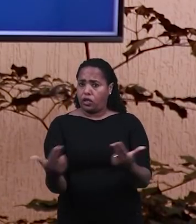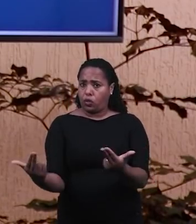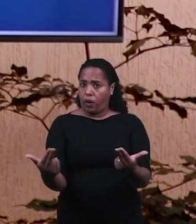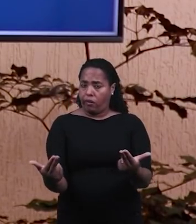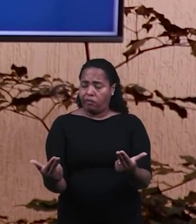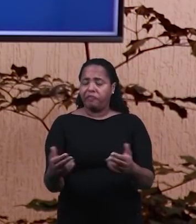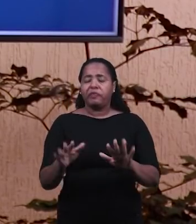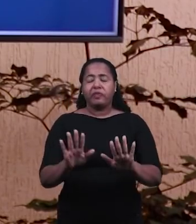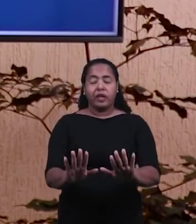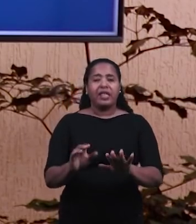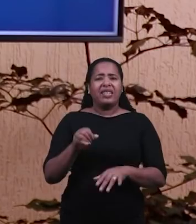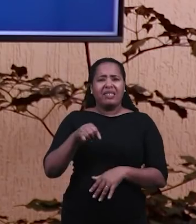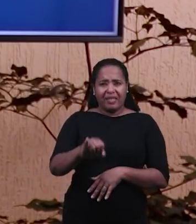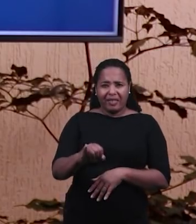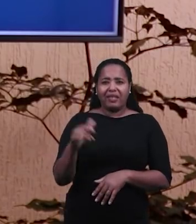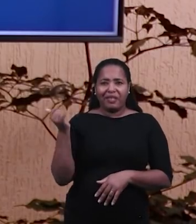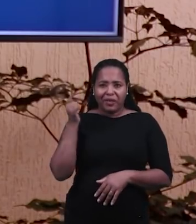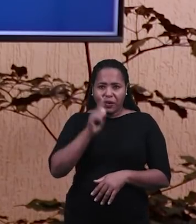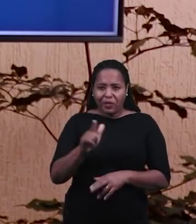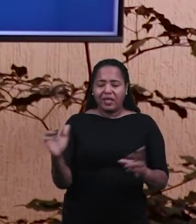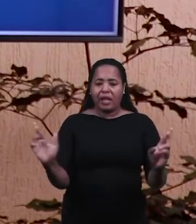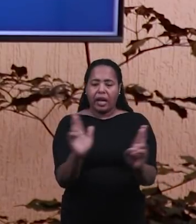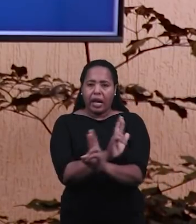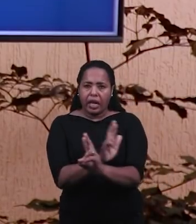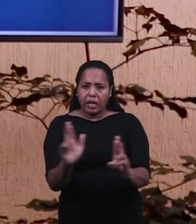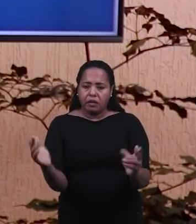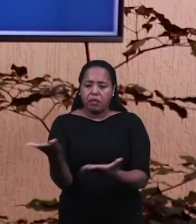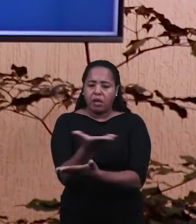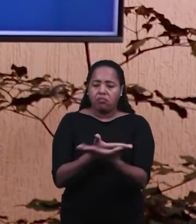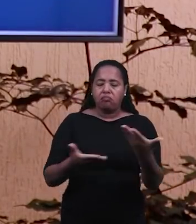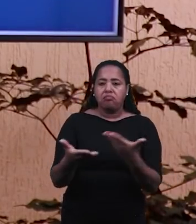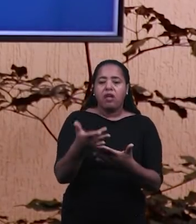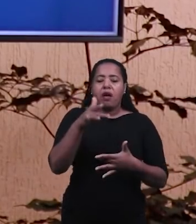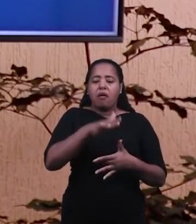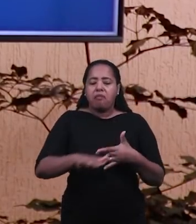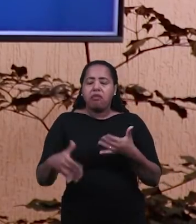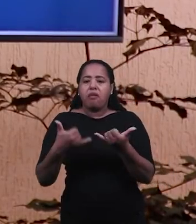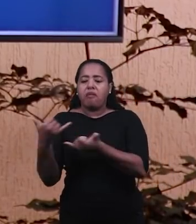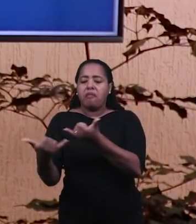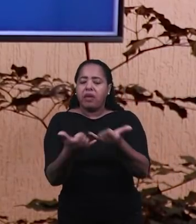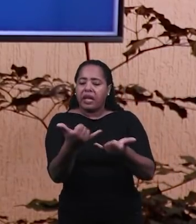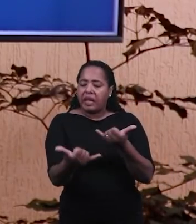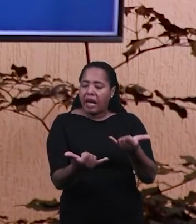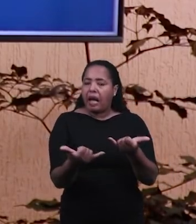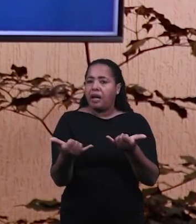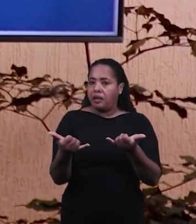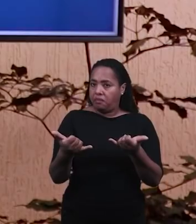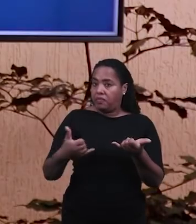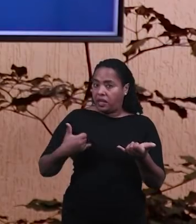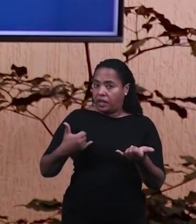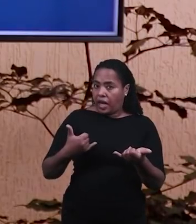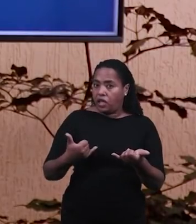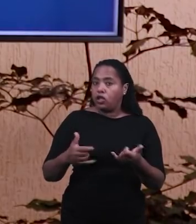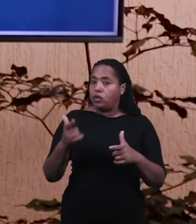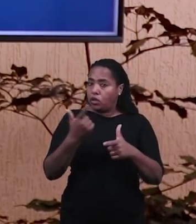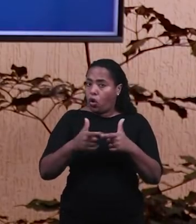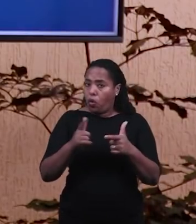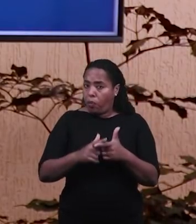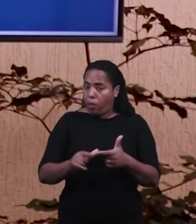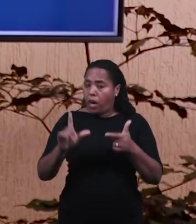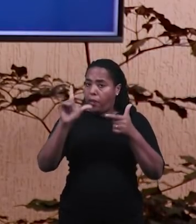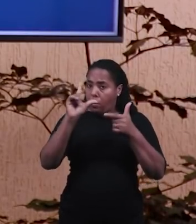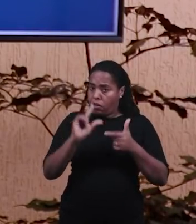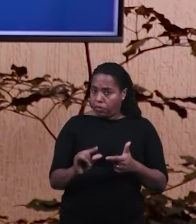bom relacionamento, se ela consegue brincar com as crianças da faixa etária, então nós temos um problema menor do que